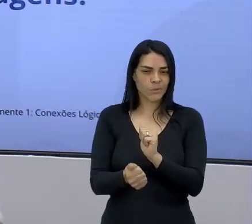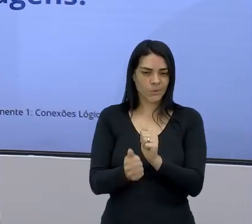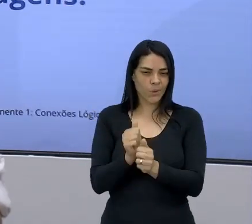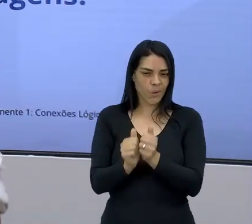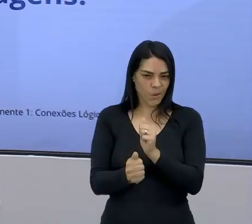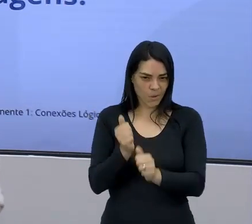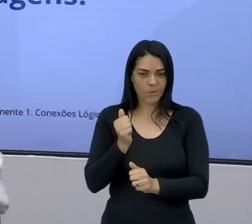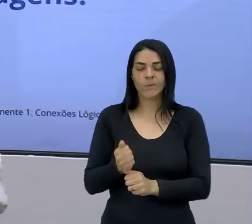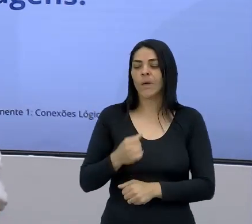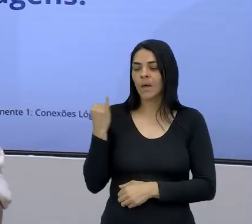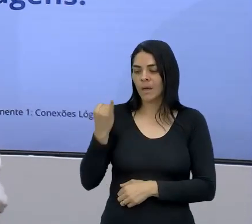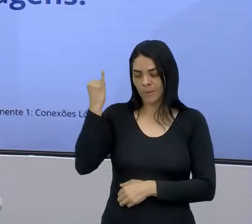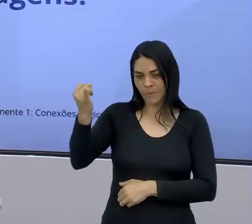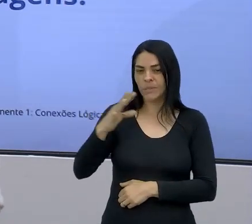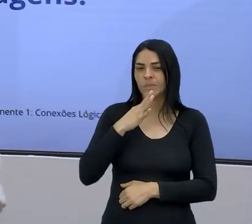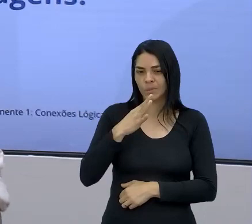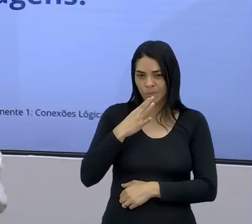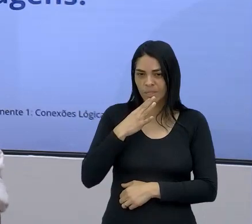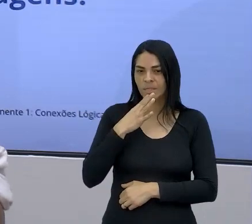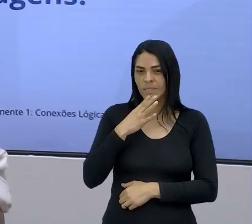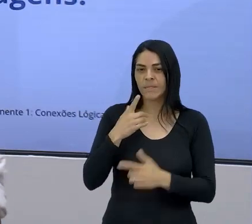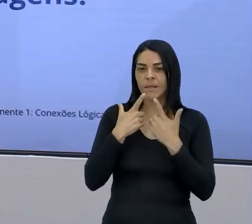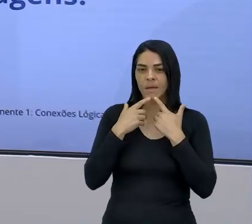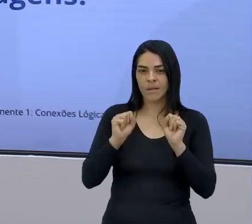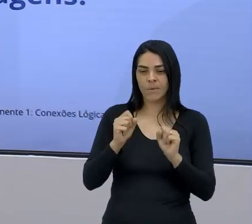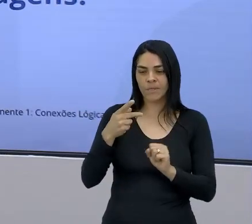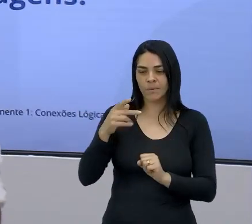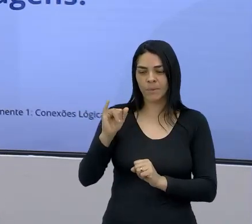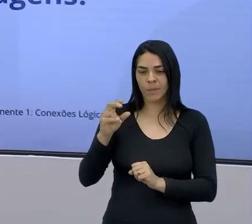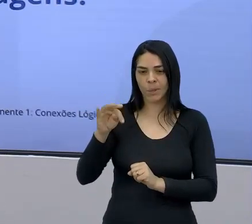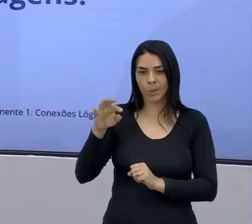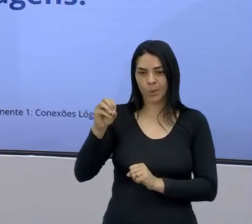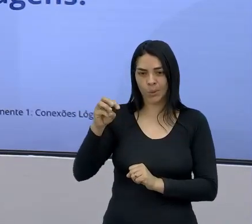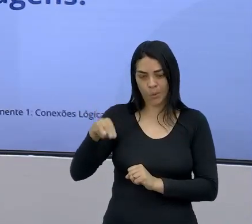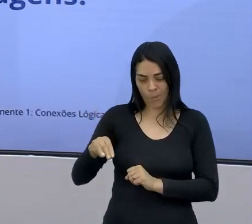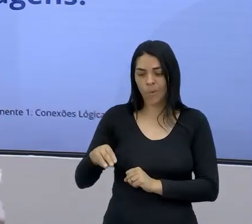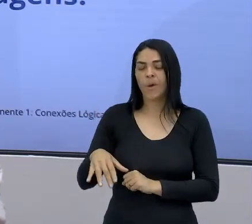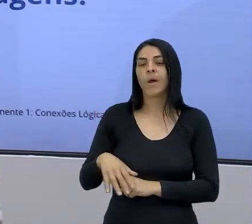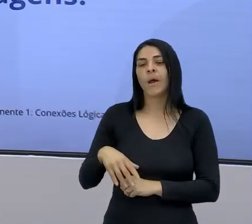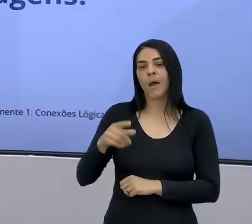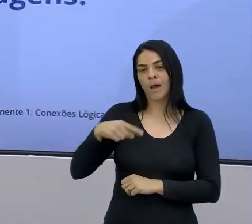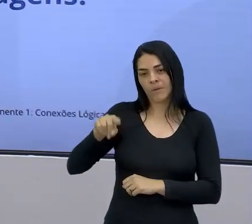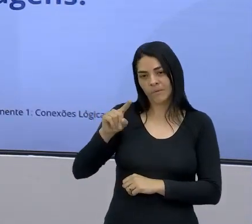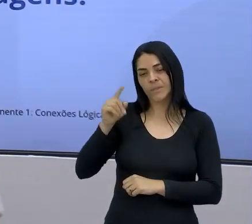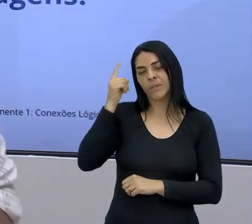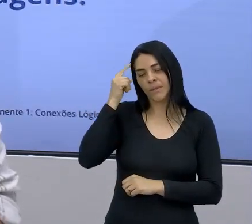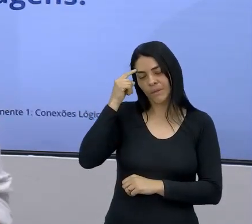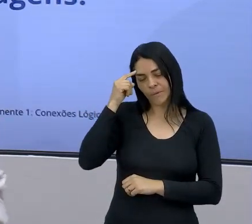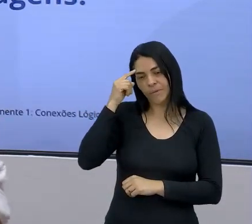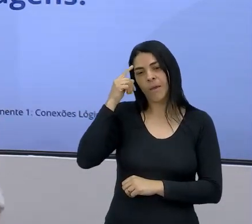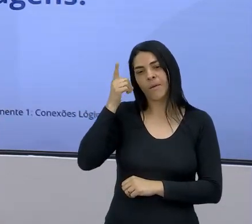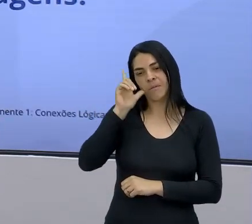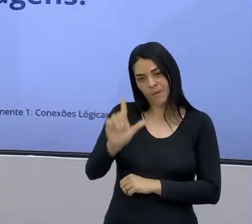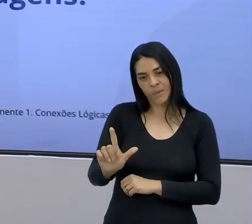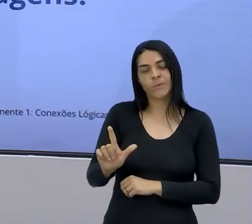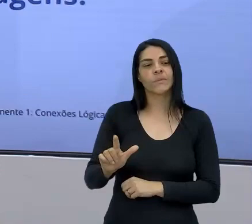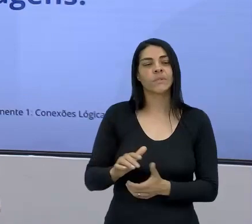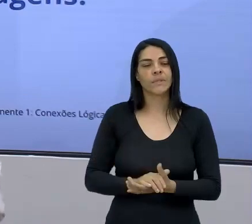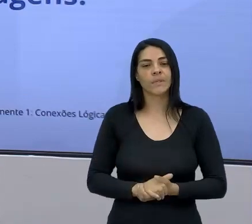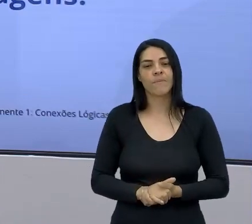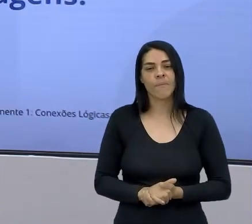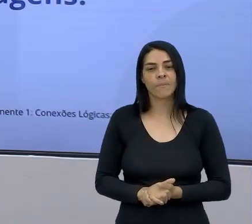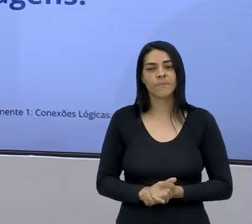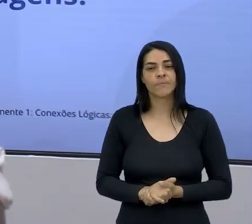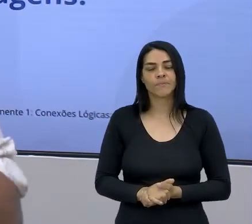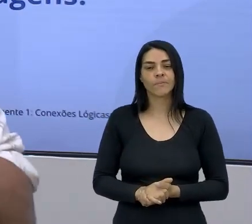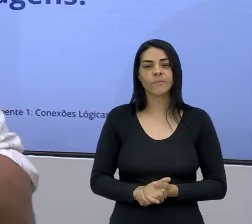linguagem Python, que aí vocês vão estar bem próximo dessa ideia do jogo digital, né? Então, sobre as diferentes linguagens